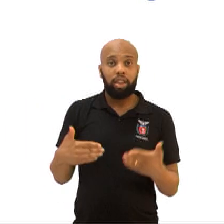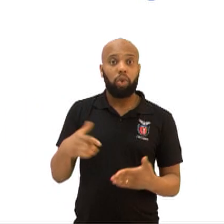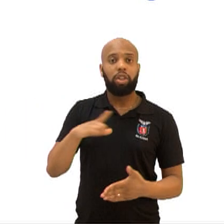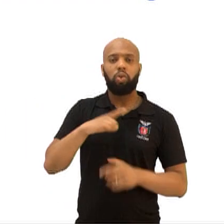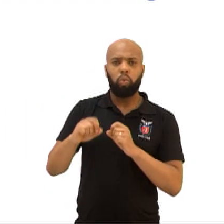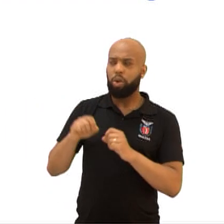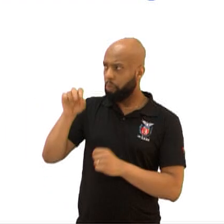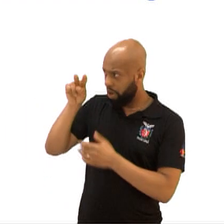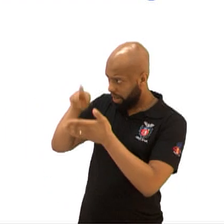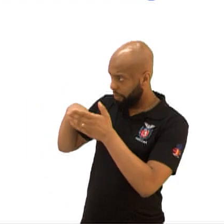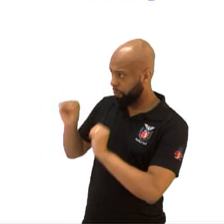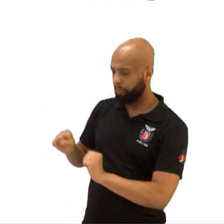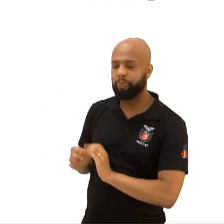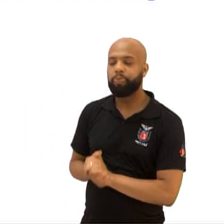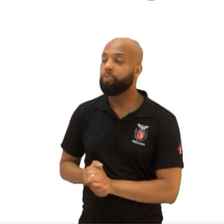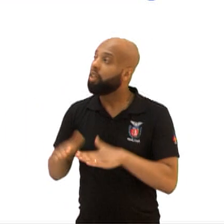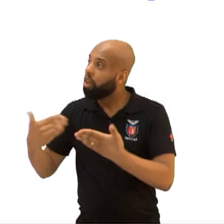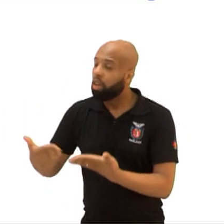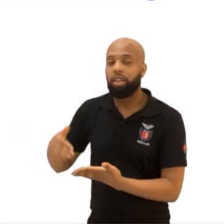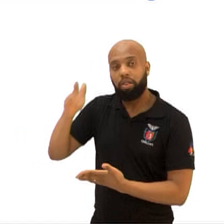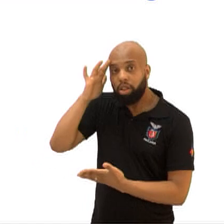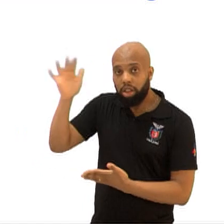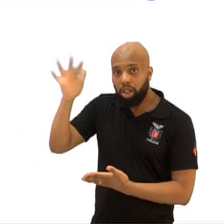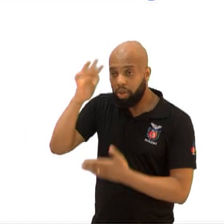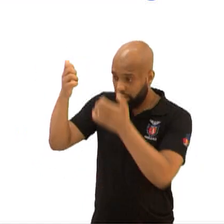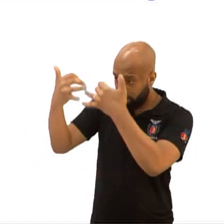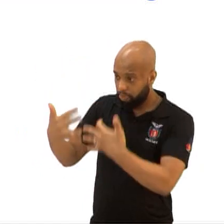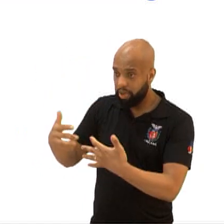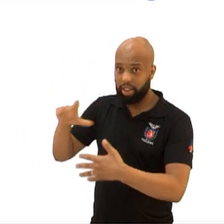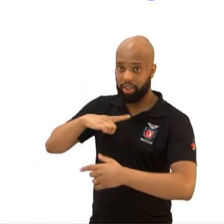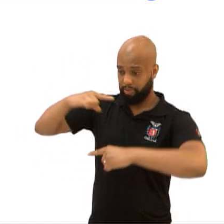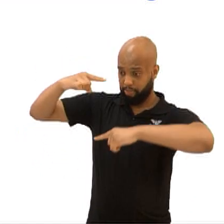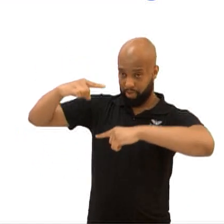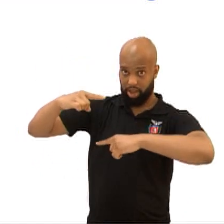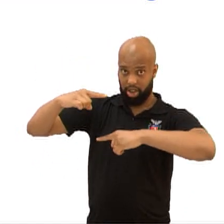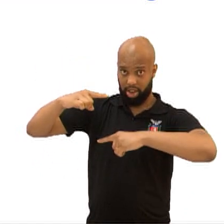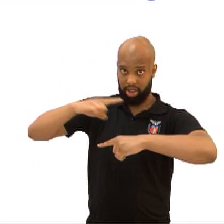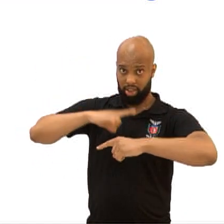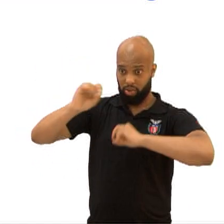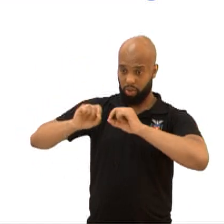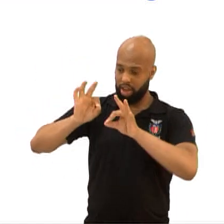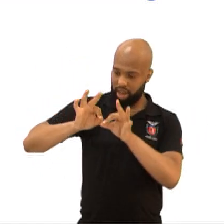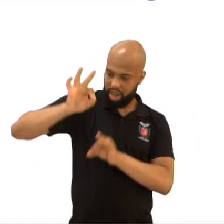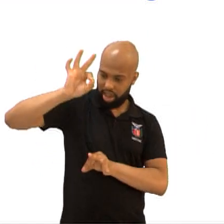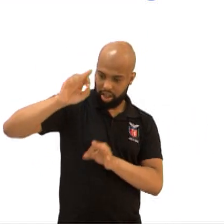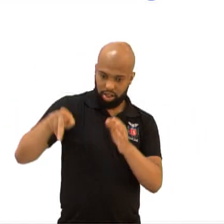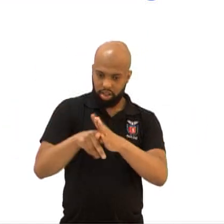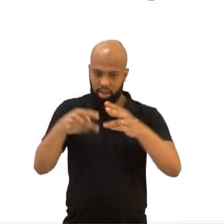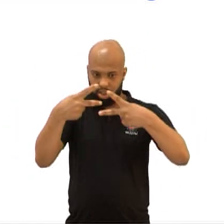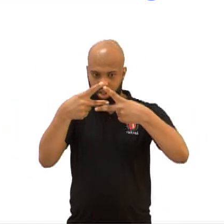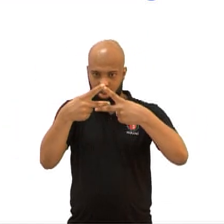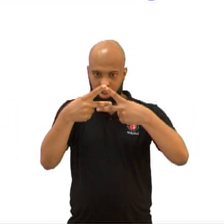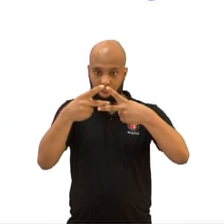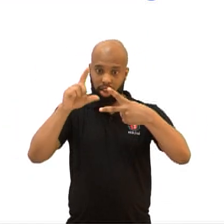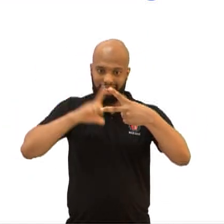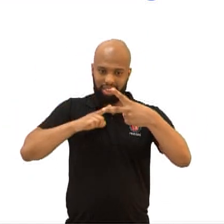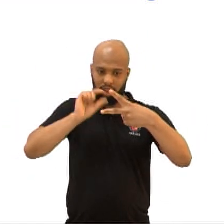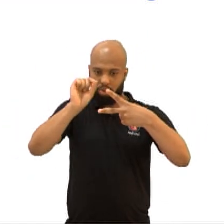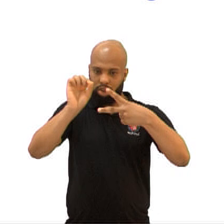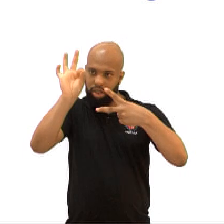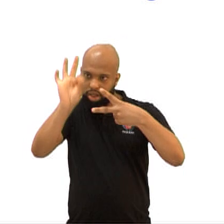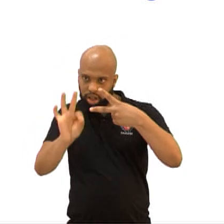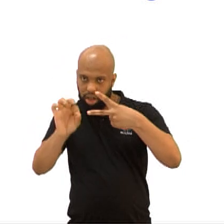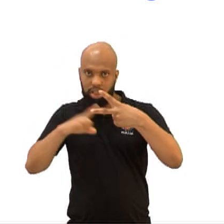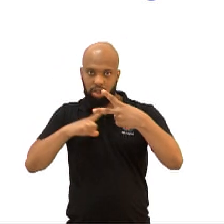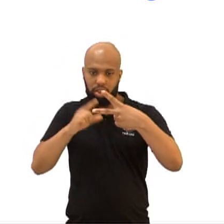ler pra gente, Su? Teorema de Thales diz que toda paralela a um lado de um triângulo determina sobre os outros dois lados